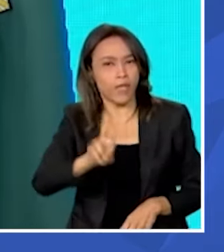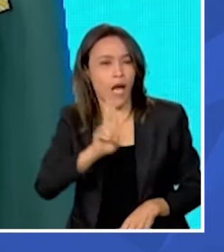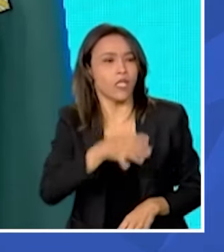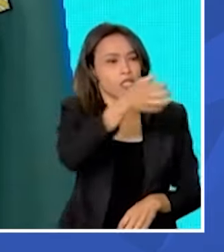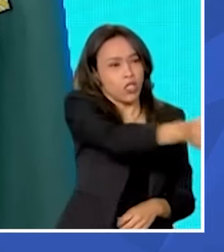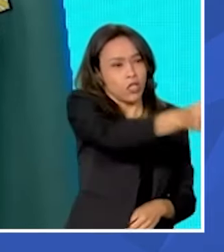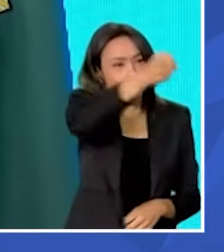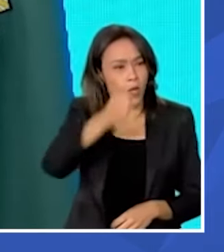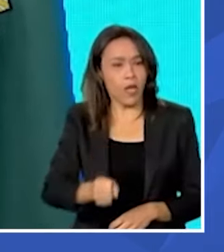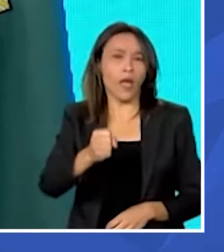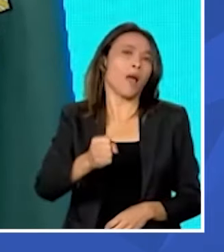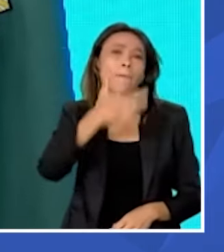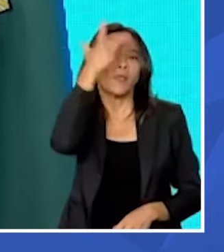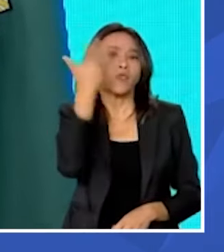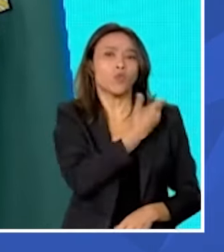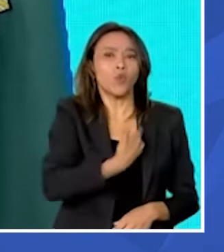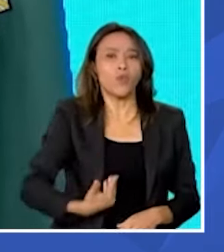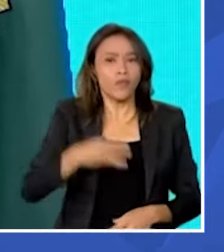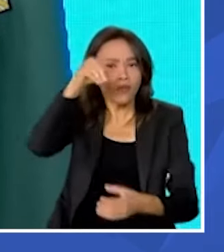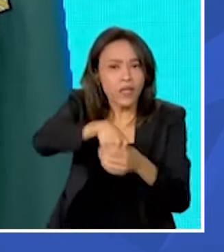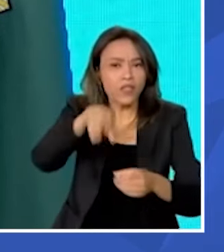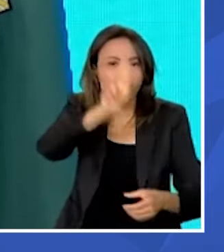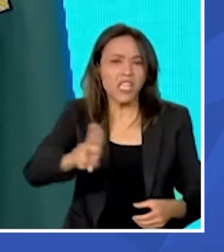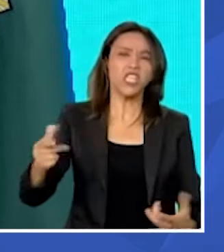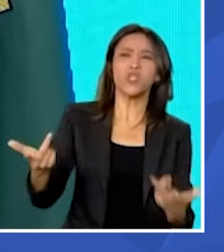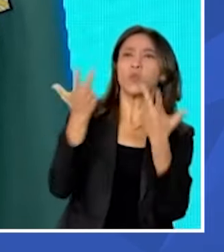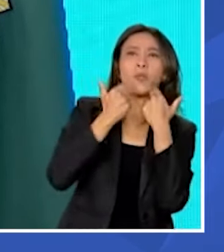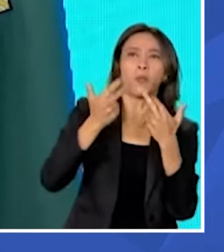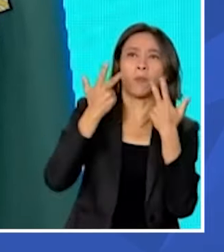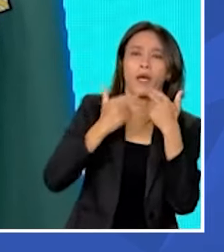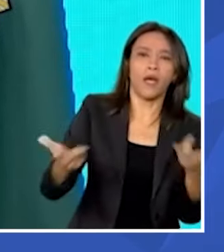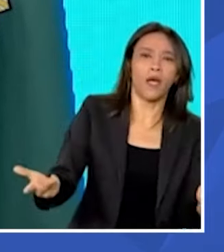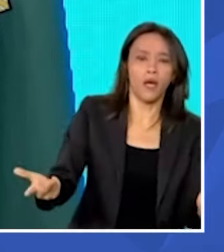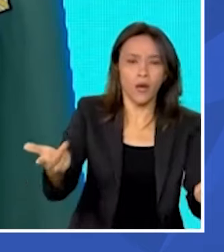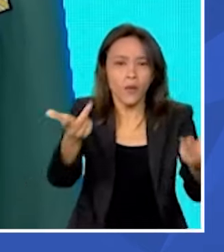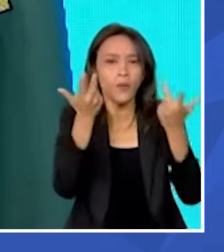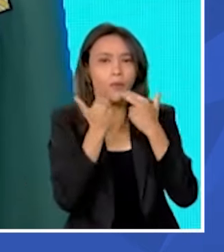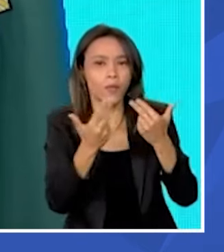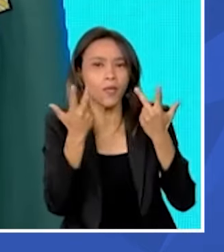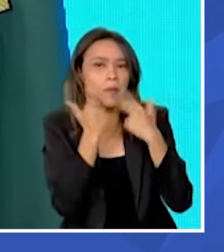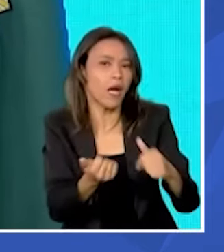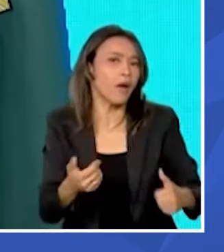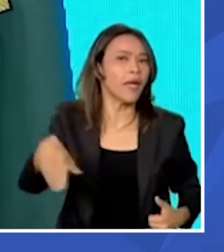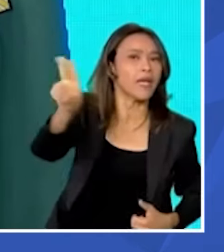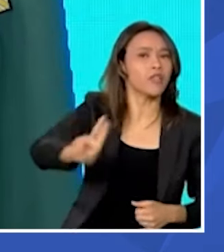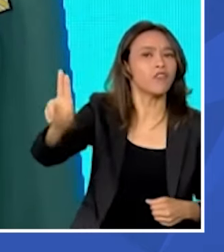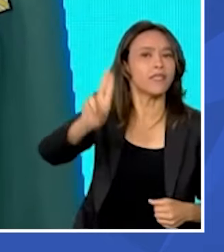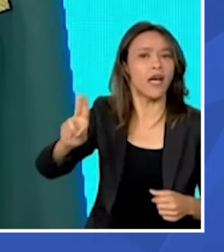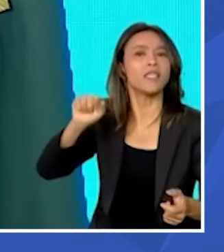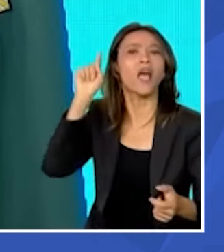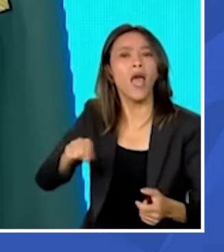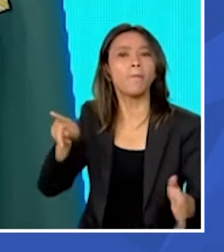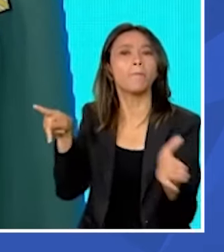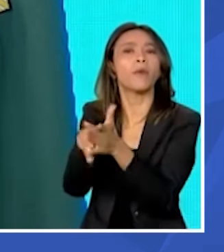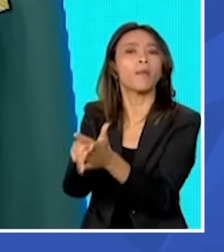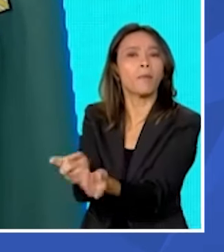gente da escola pública na universidade, isso não é normal. O normal é que a universidade foi feita para rico.